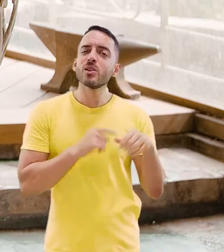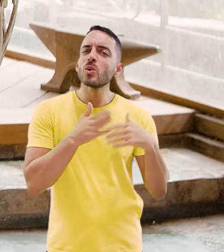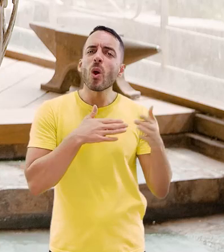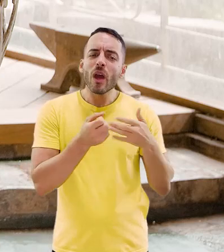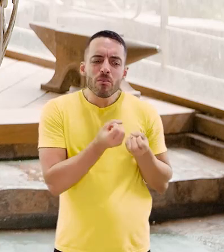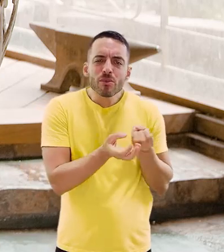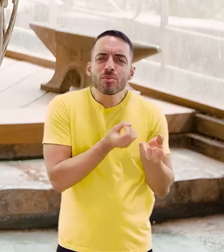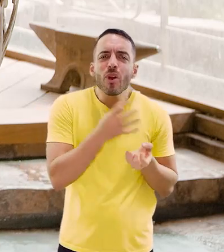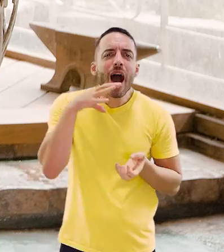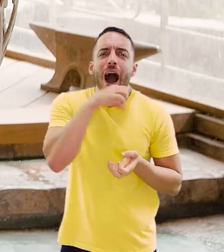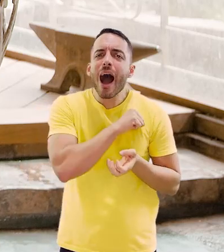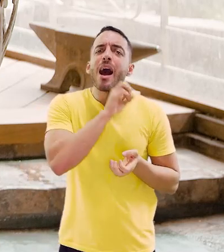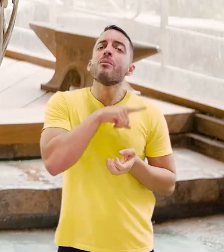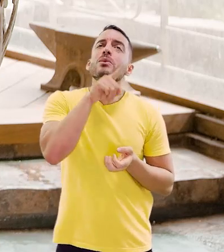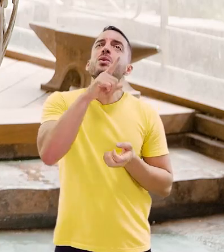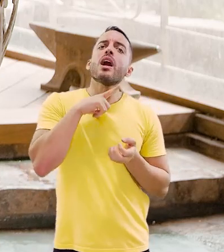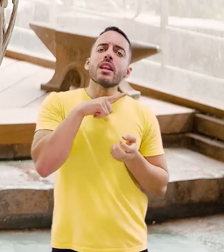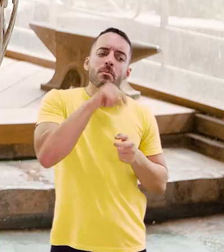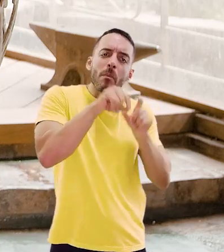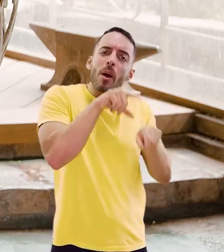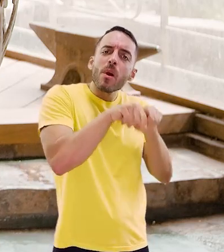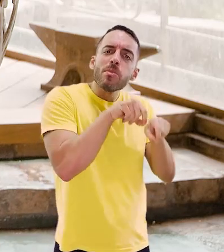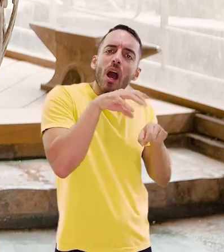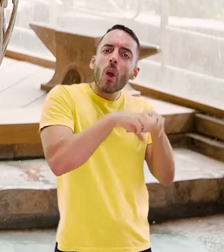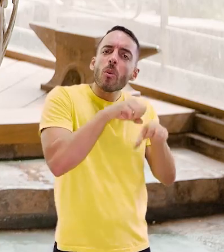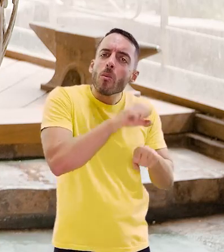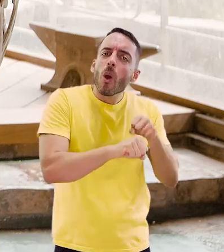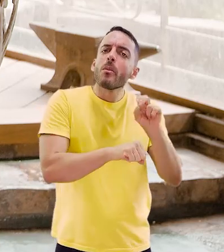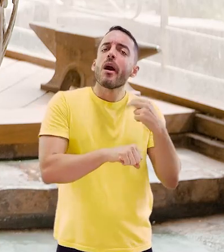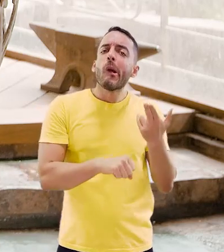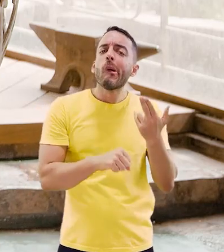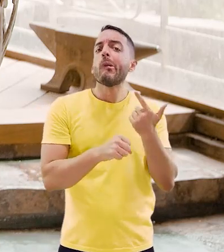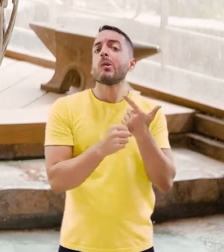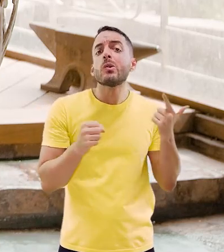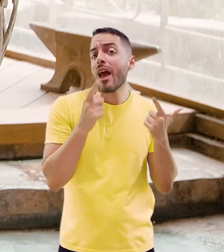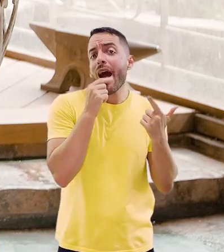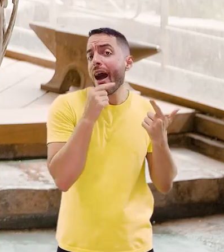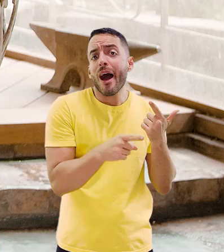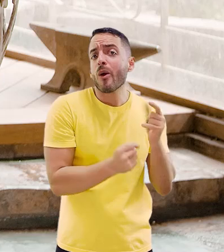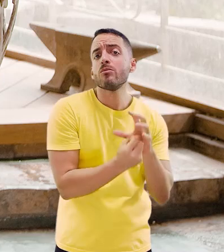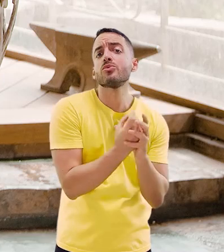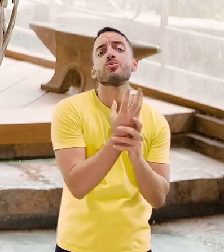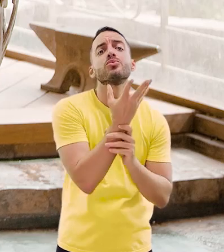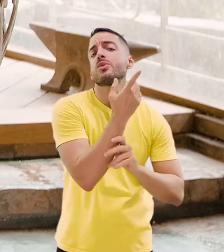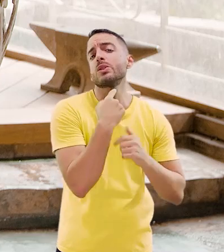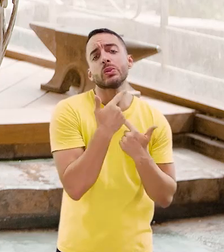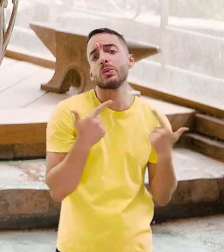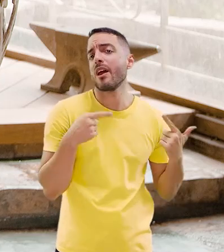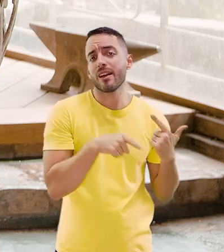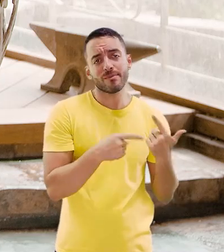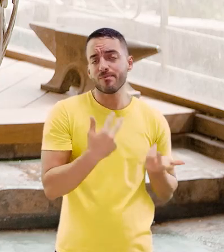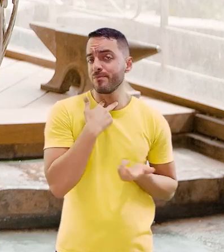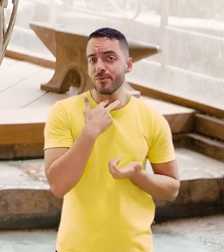são predadas muito rápido pela fauna. Ou então não tem água, umidade suficiente para germinar